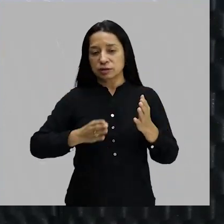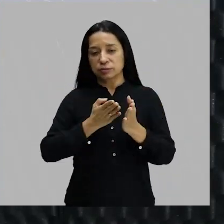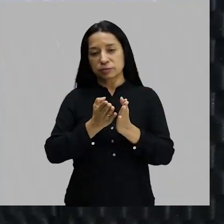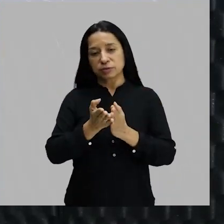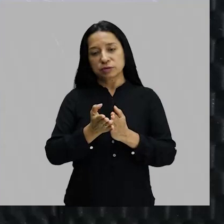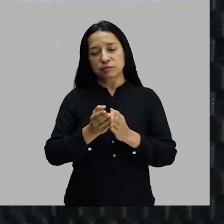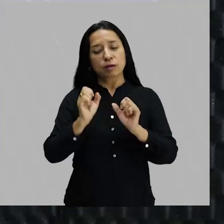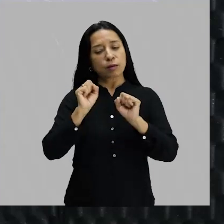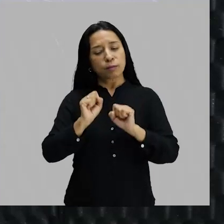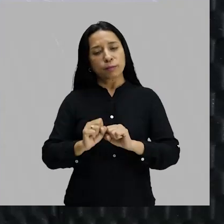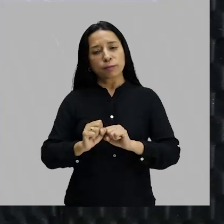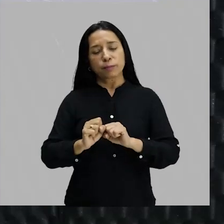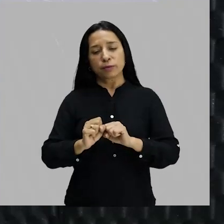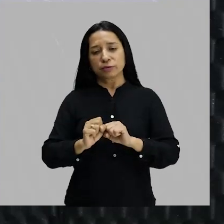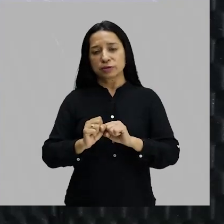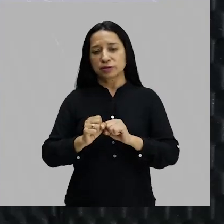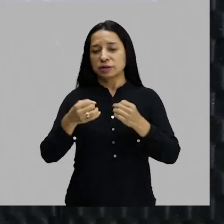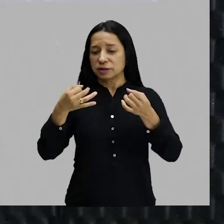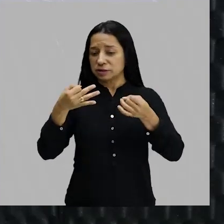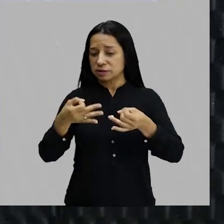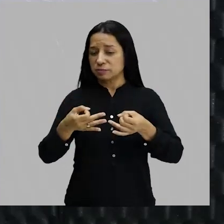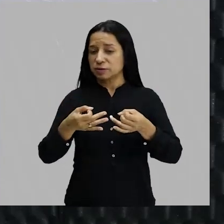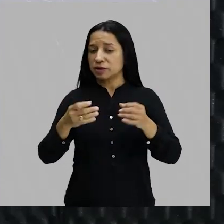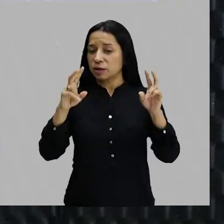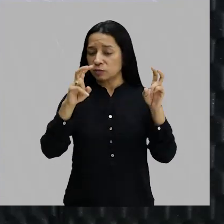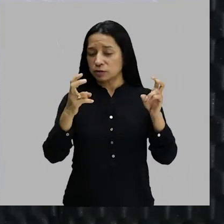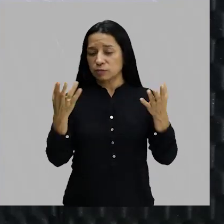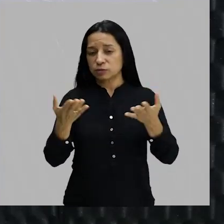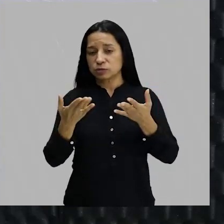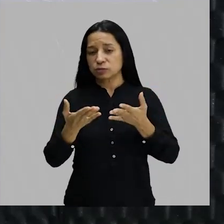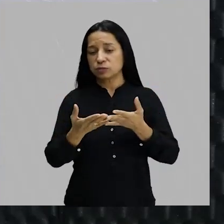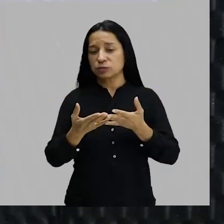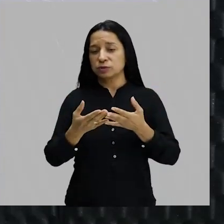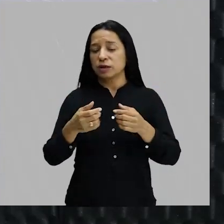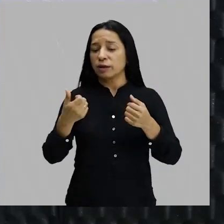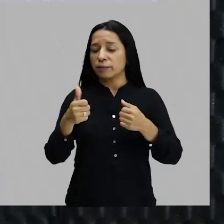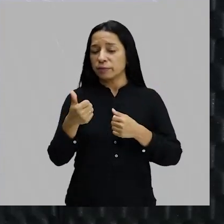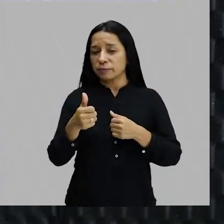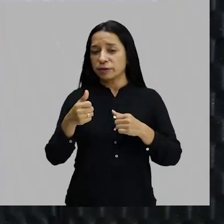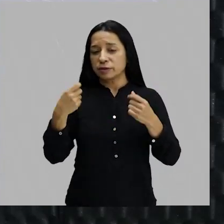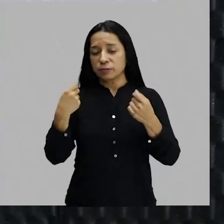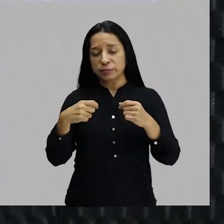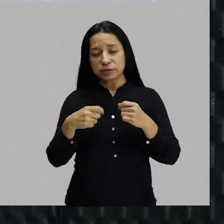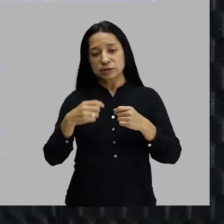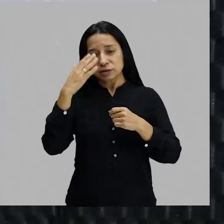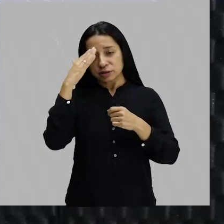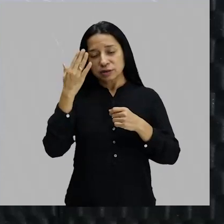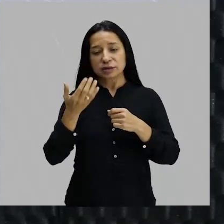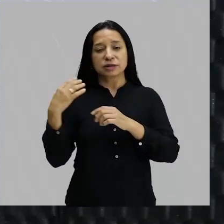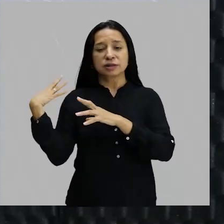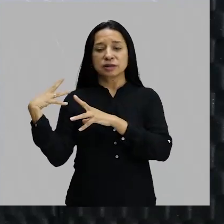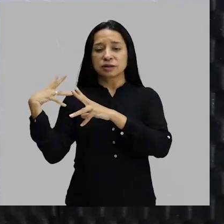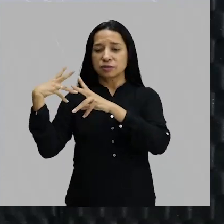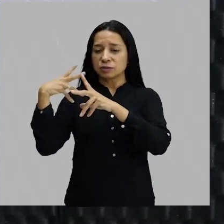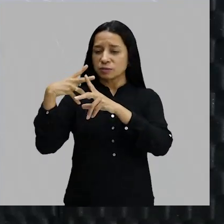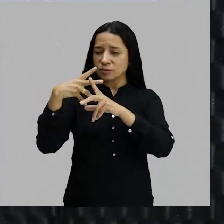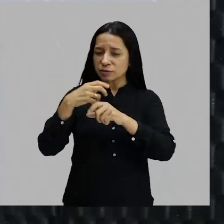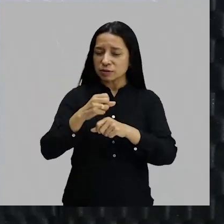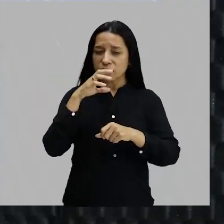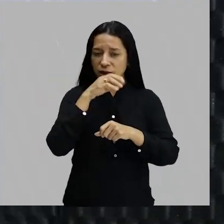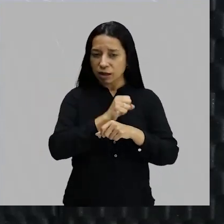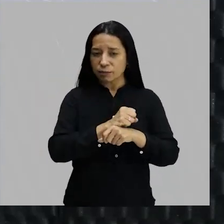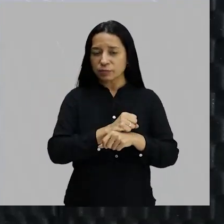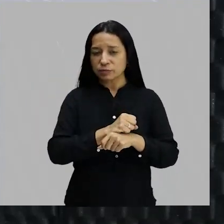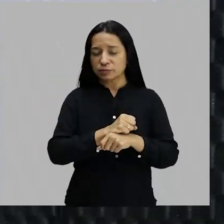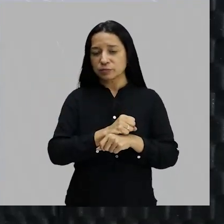cristã primitiva, é necessário que a gente dê uma rápida pincelada na Roma Antiga com a queda do Império Romano e a ascensão do cristianismo.